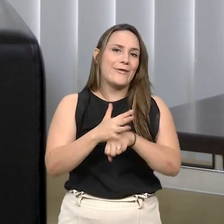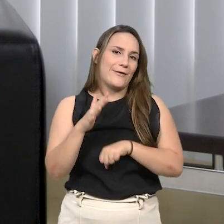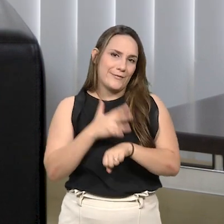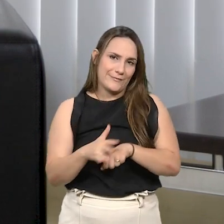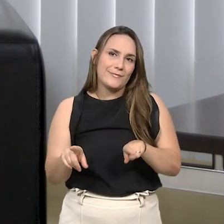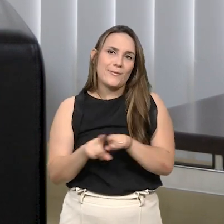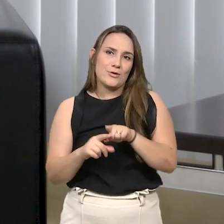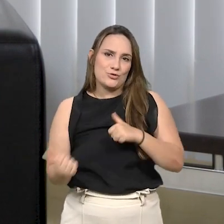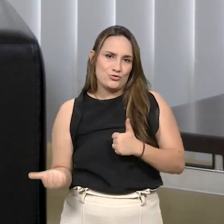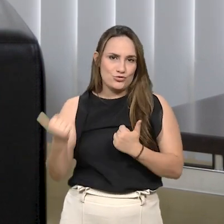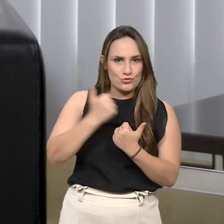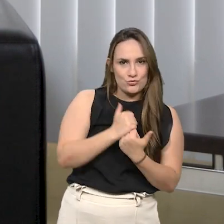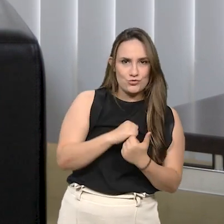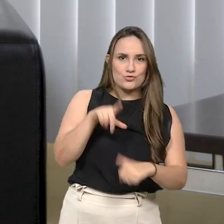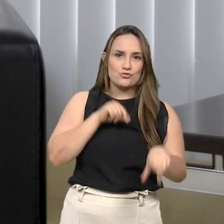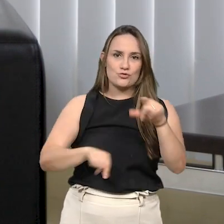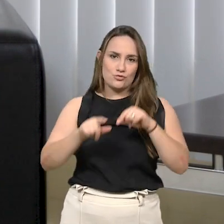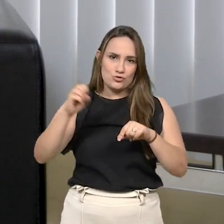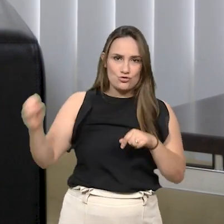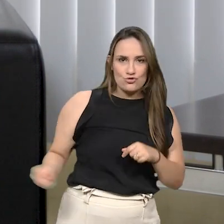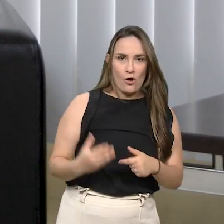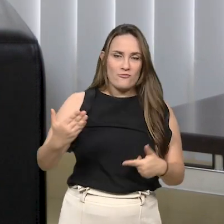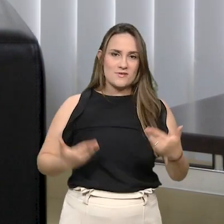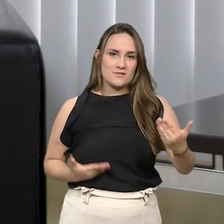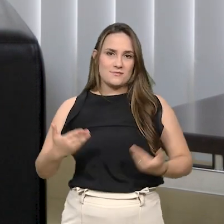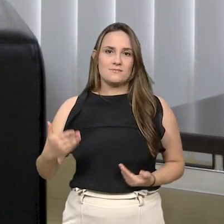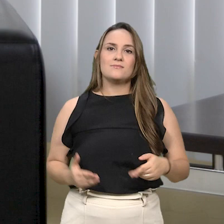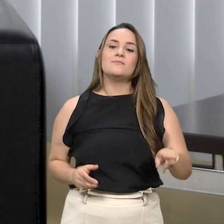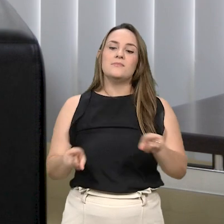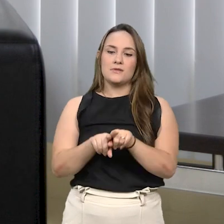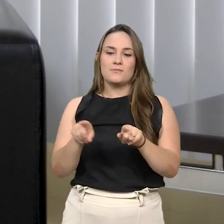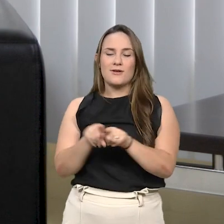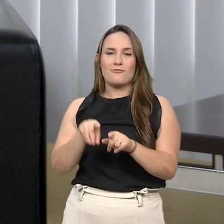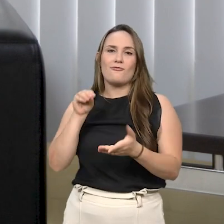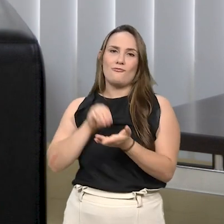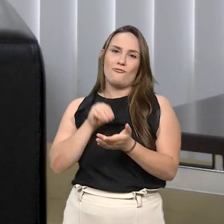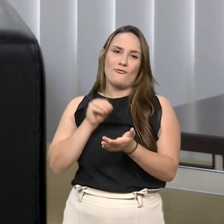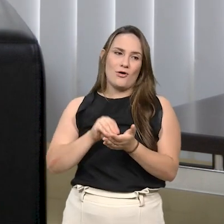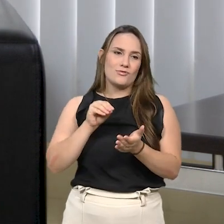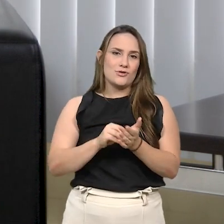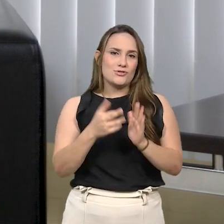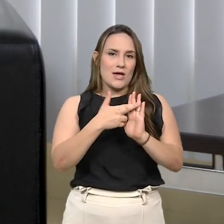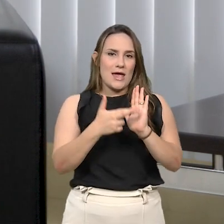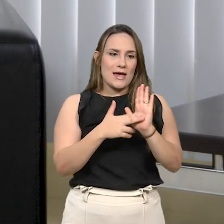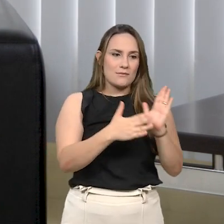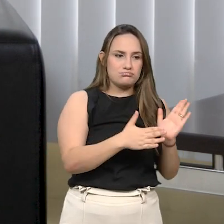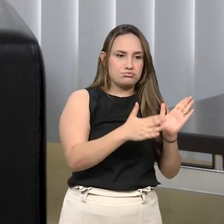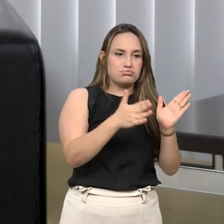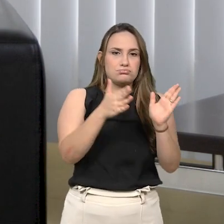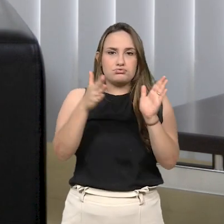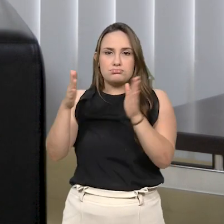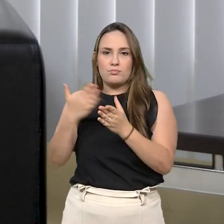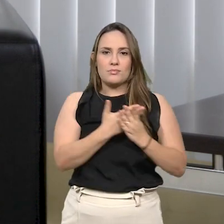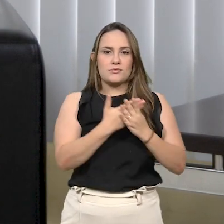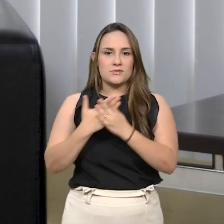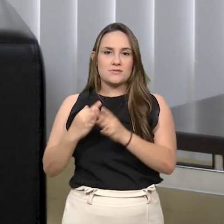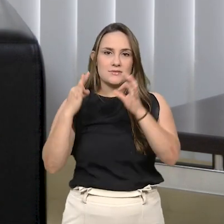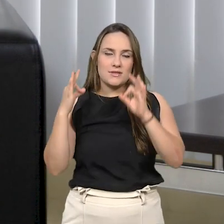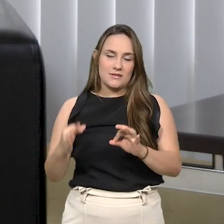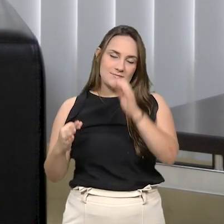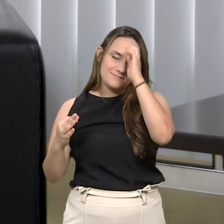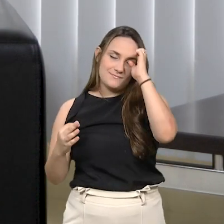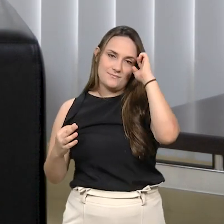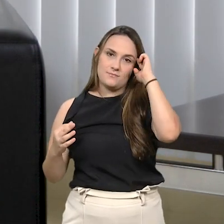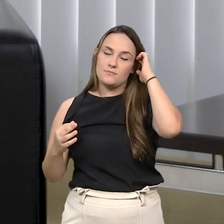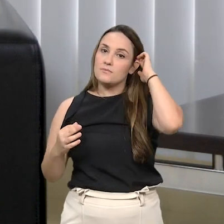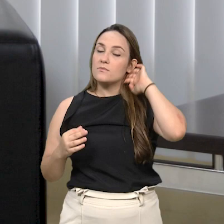treinamento, de reposição e nomeação de servidores e falta de padronização de trabalho. Desde então, o